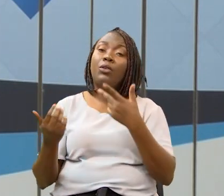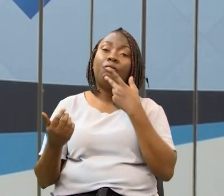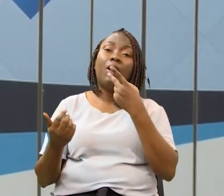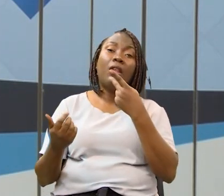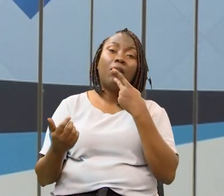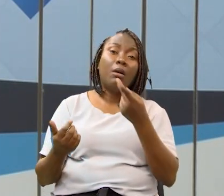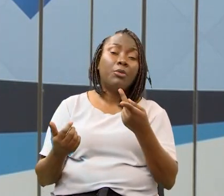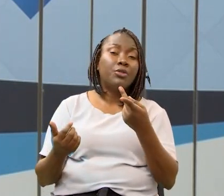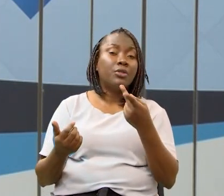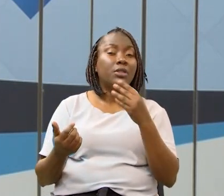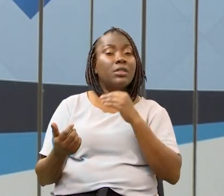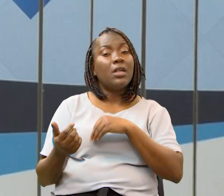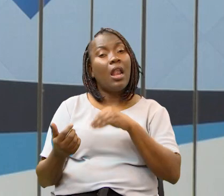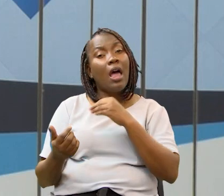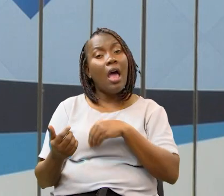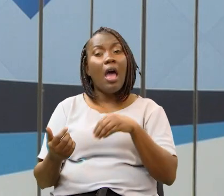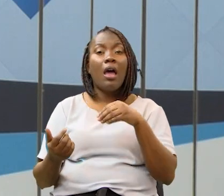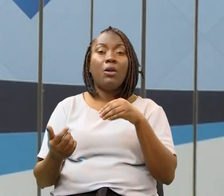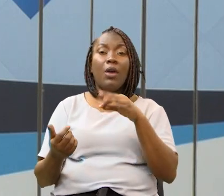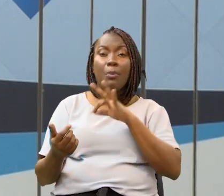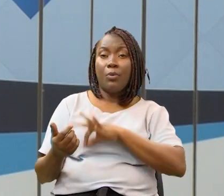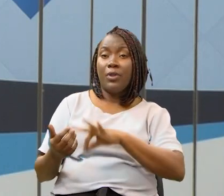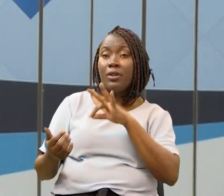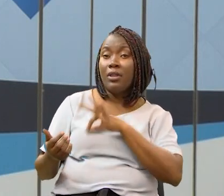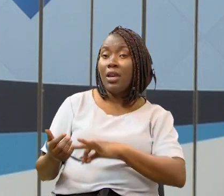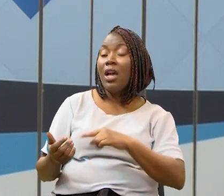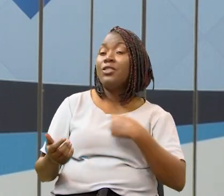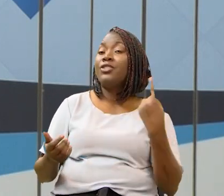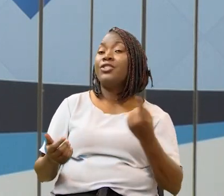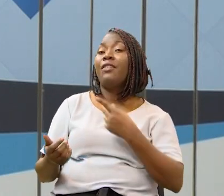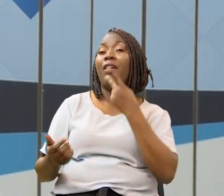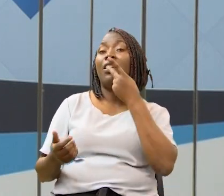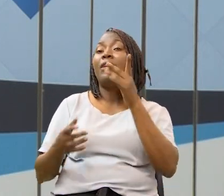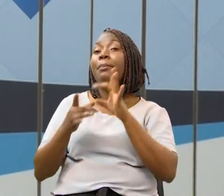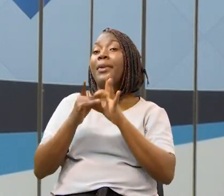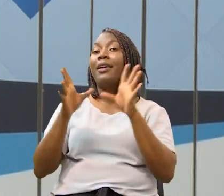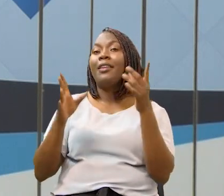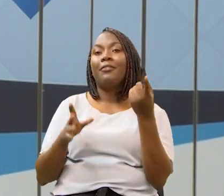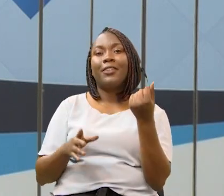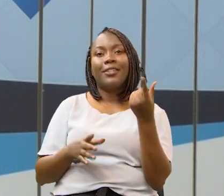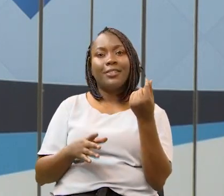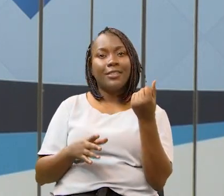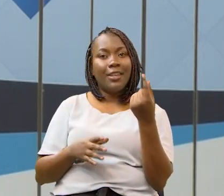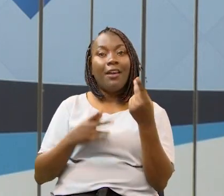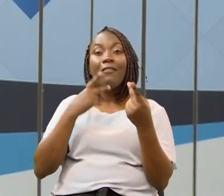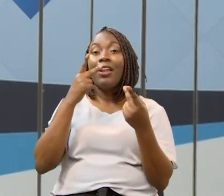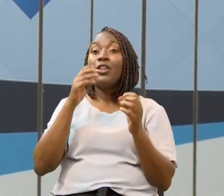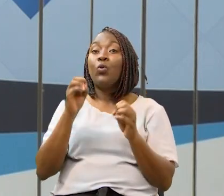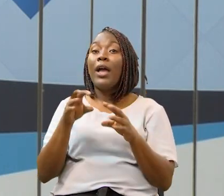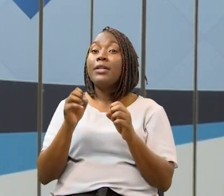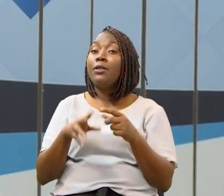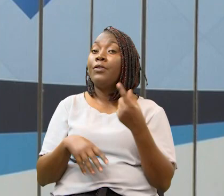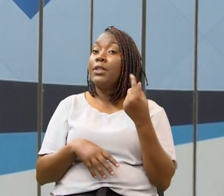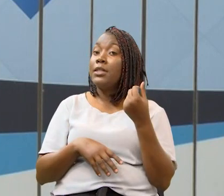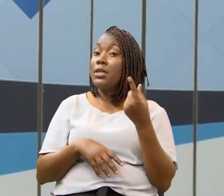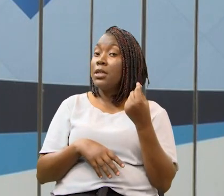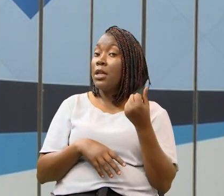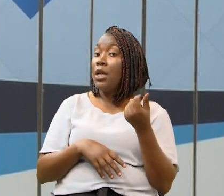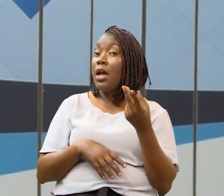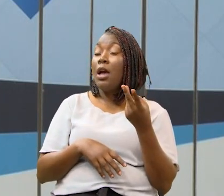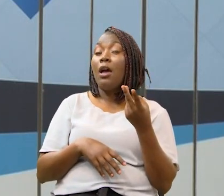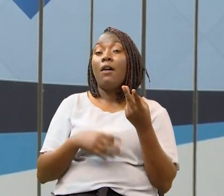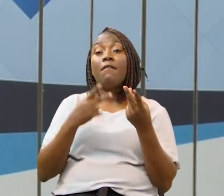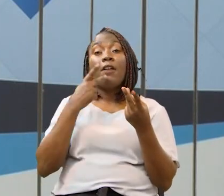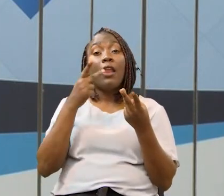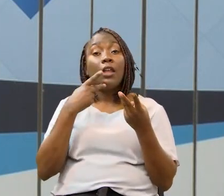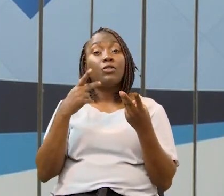nós falamos, né, salário e remuneração, a gente está falando de liberdade financeira, a gente está falando de educação financeira,